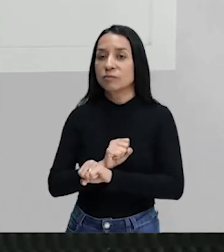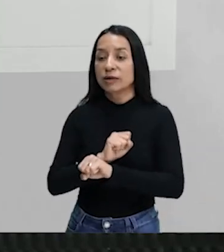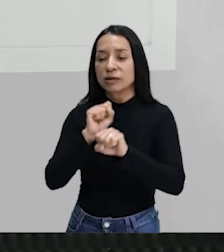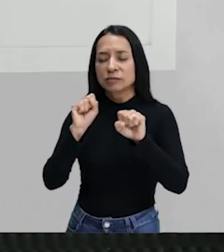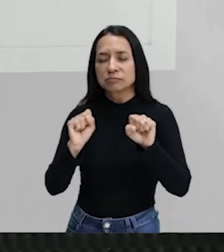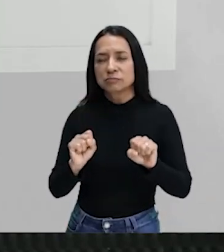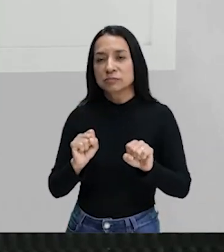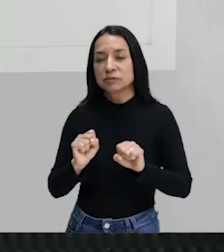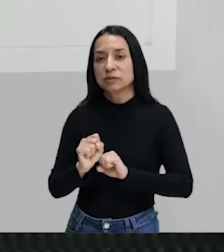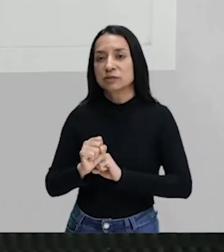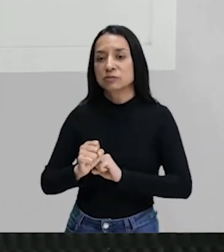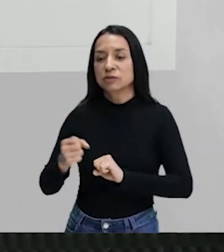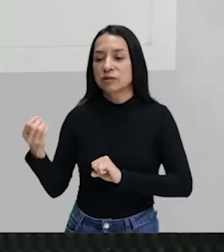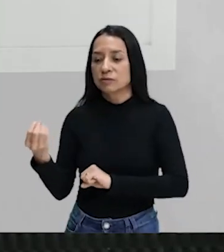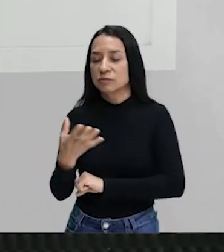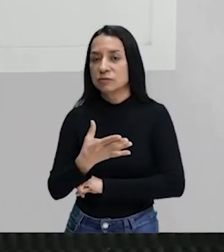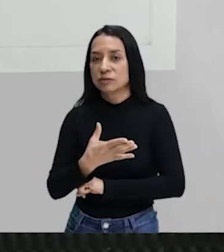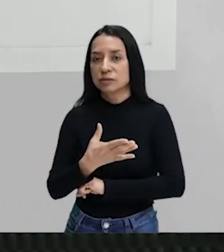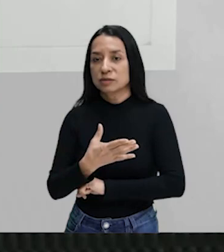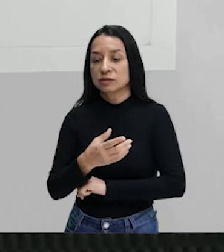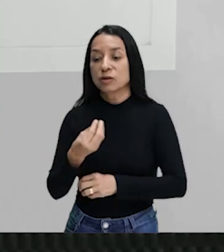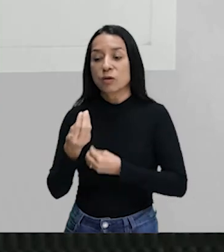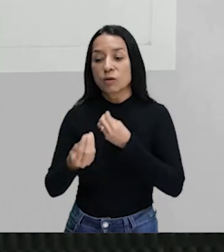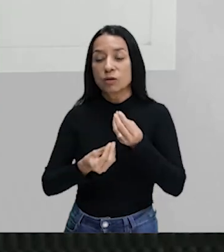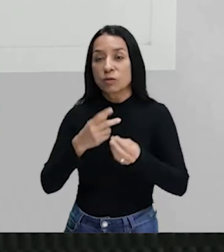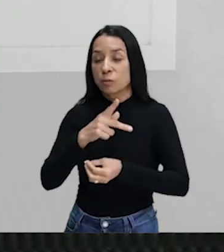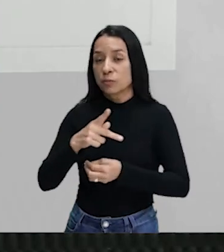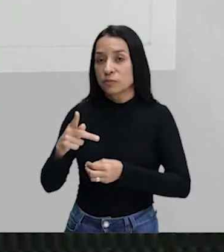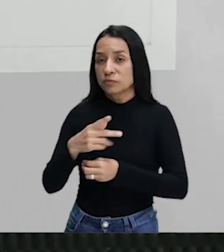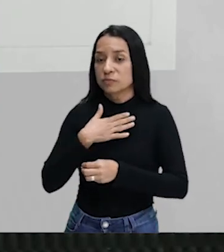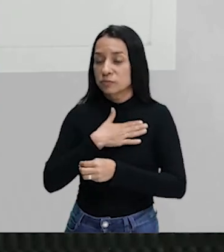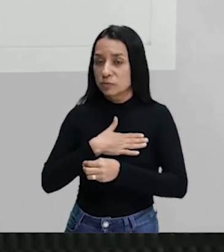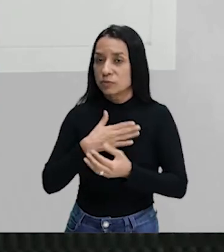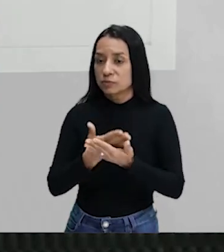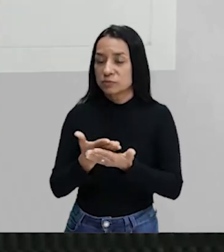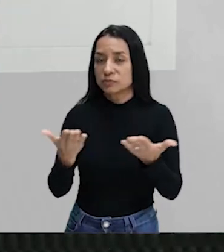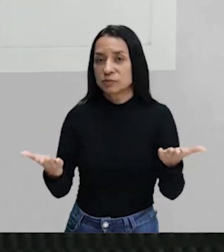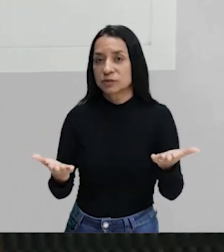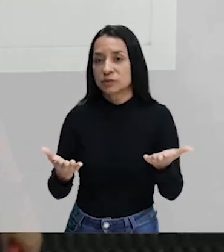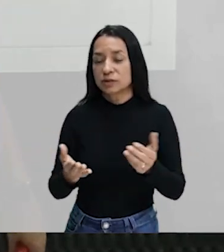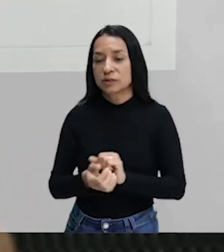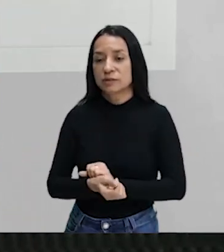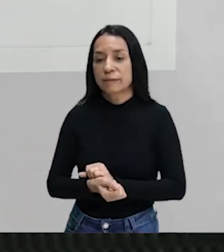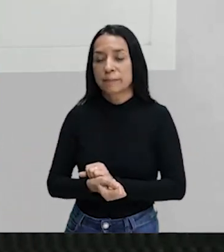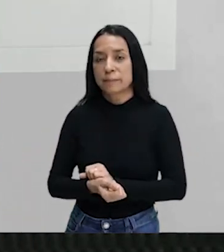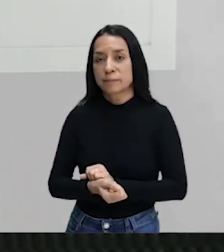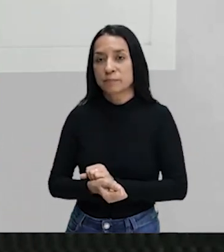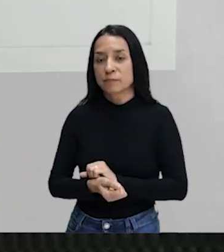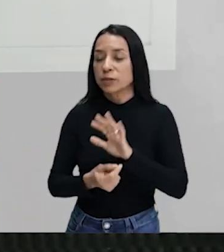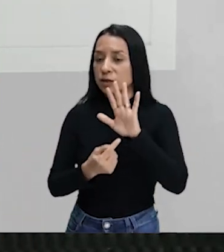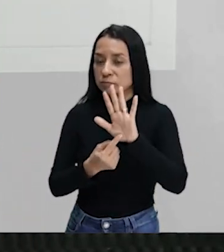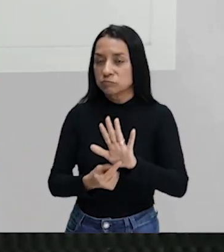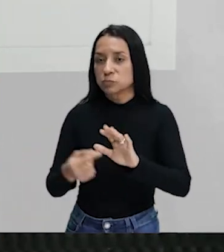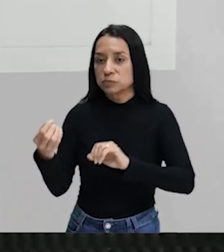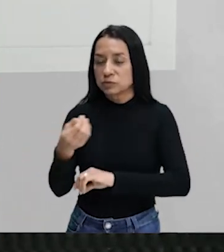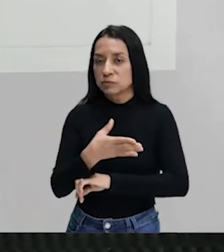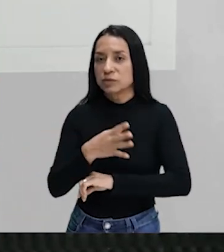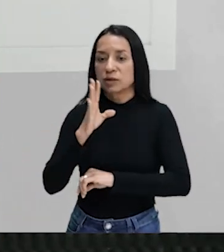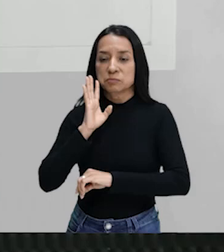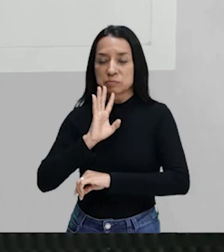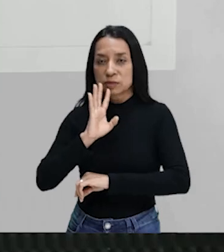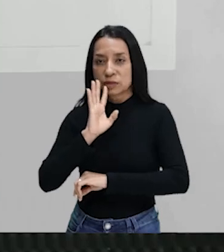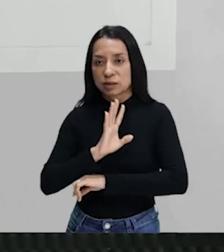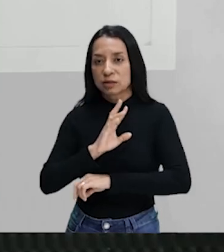estou trazendo para você, olha como o professor André gosta de vocês, tá trazendo uma novidade bacana, uma coisa diferenciada. Nós vamos pensar